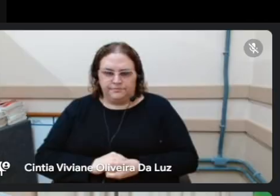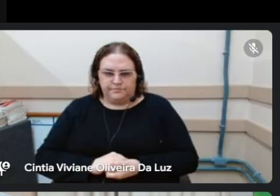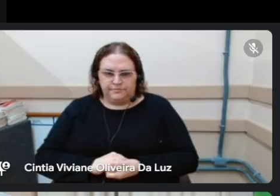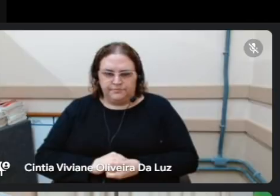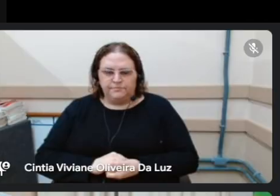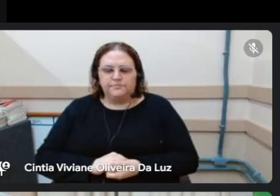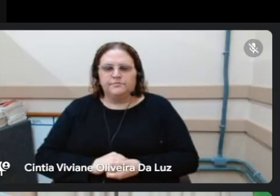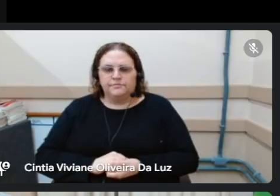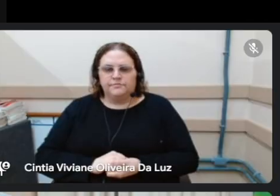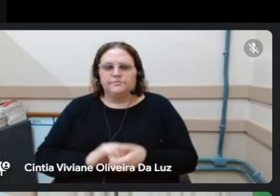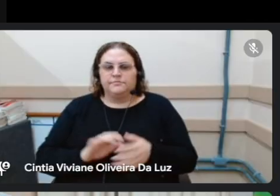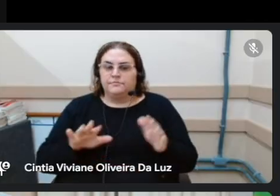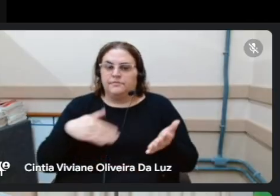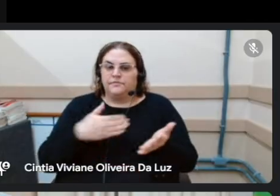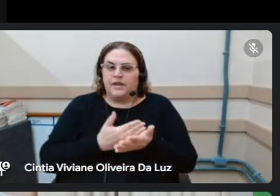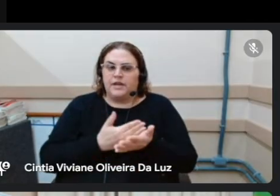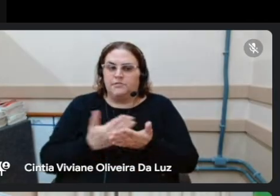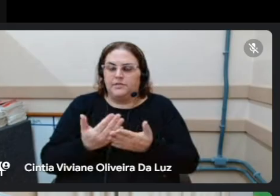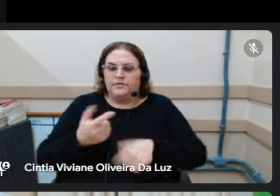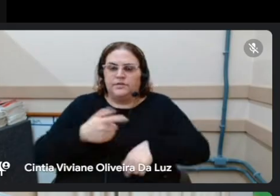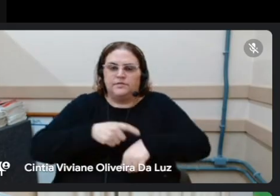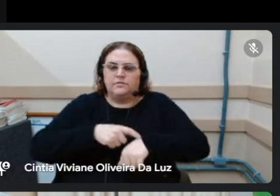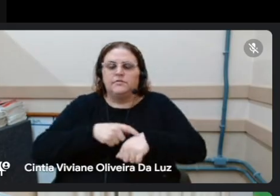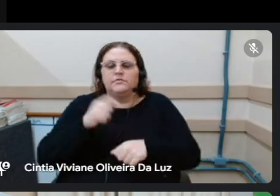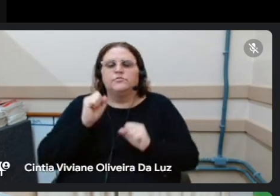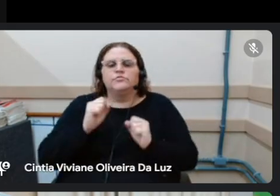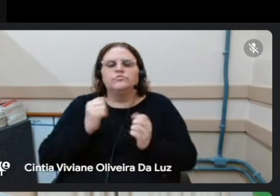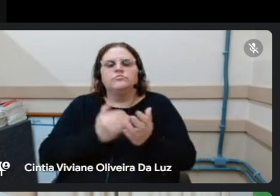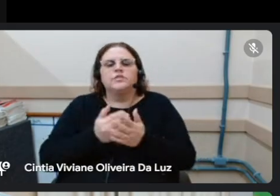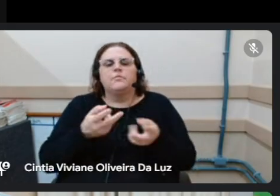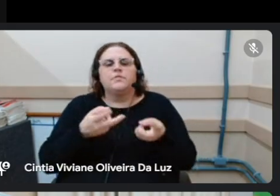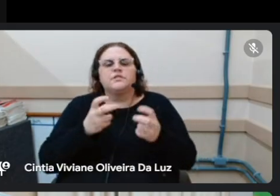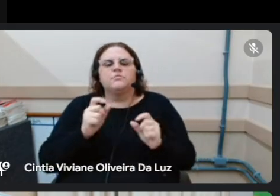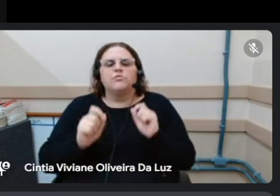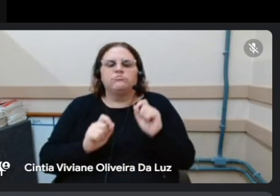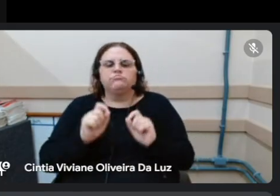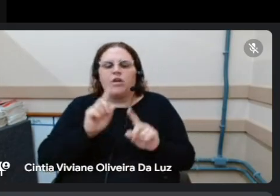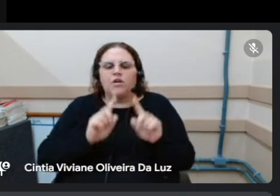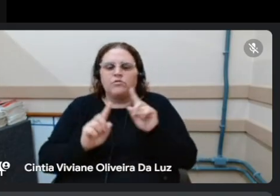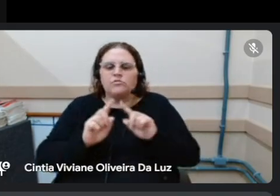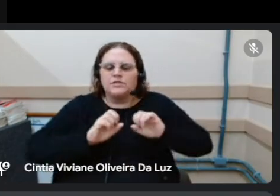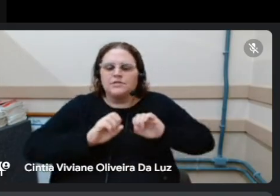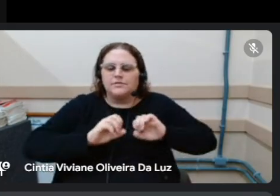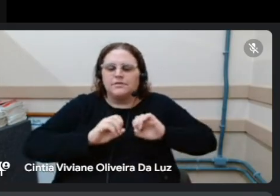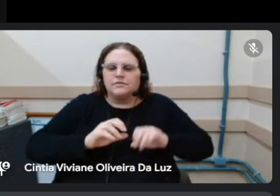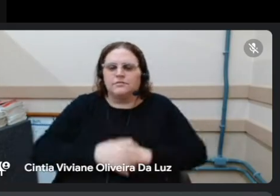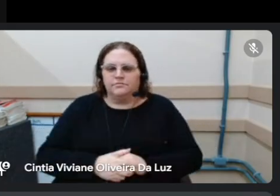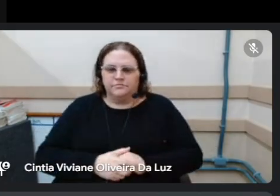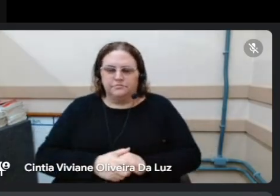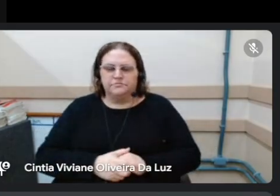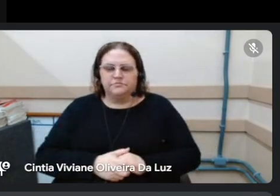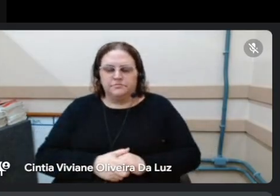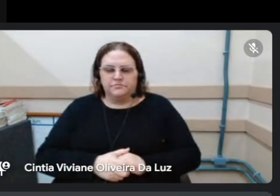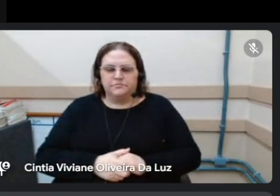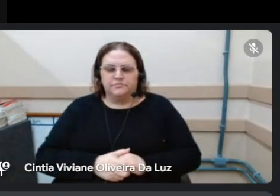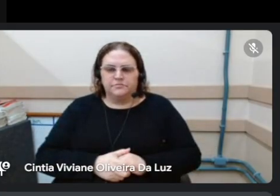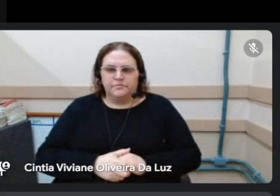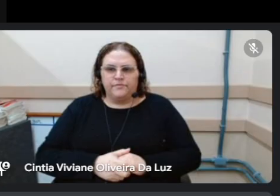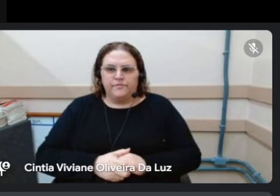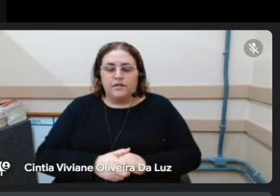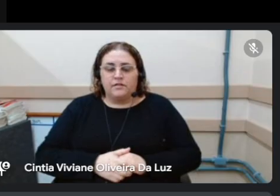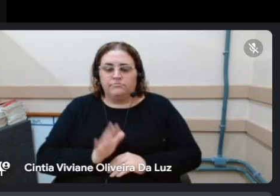eh eu pude começar a perceber algumas lições eh que